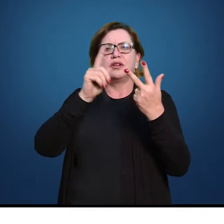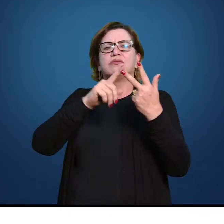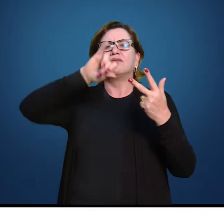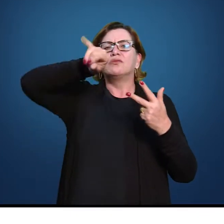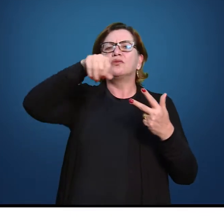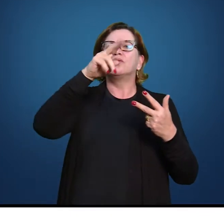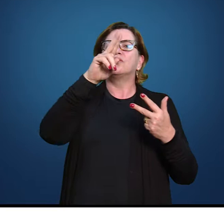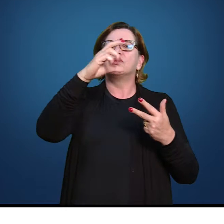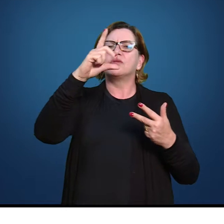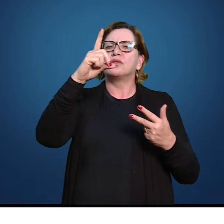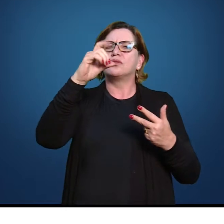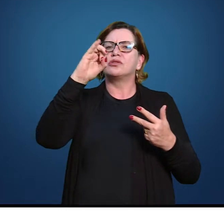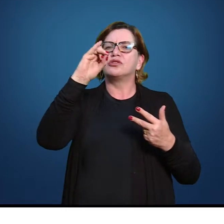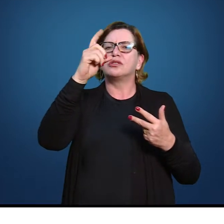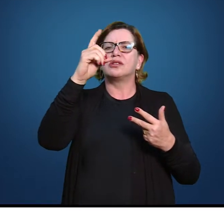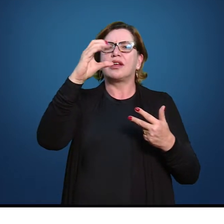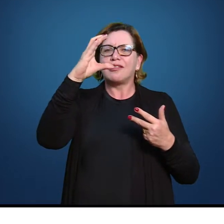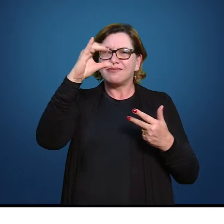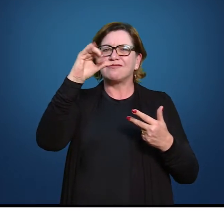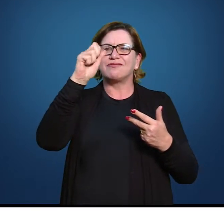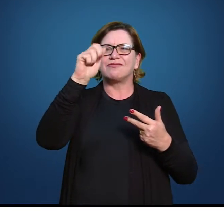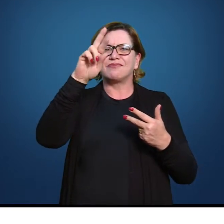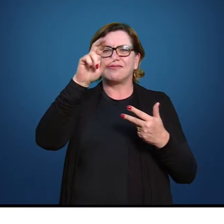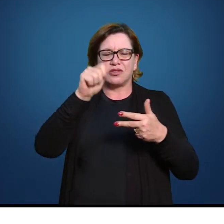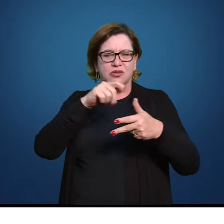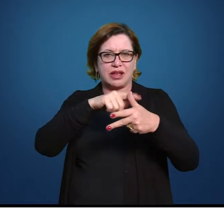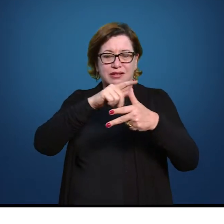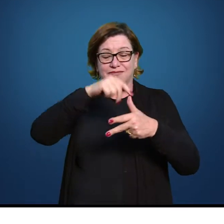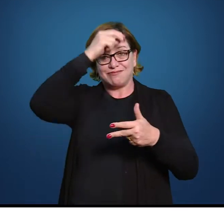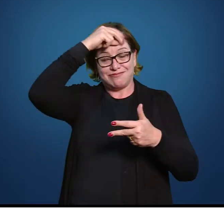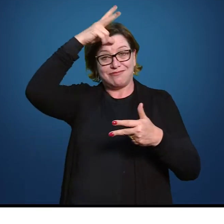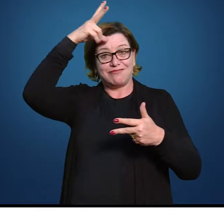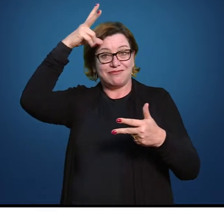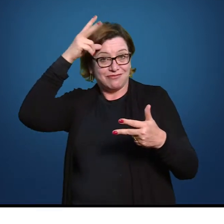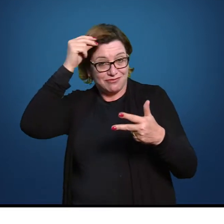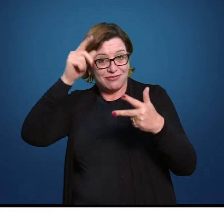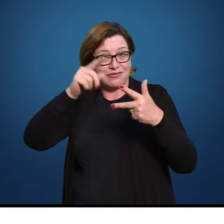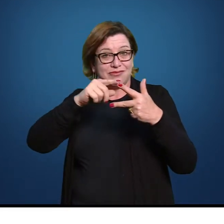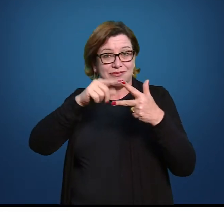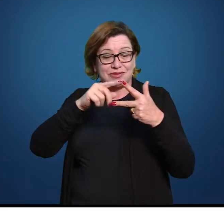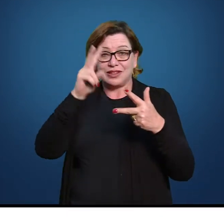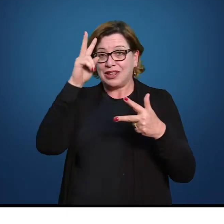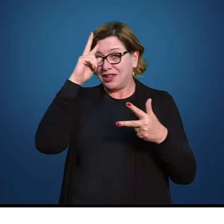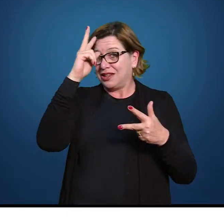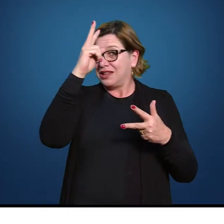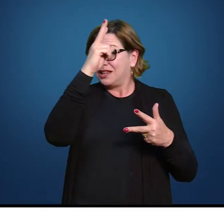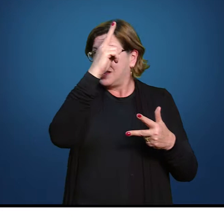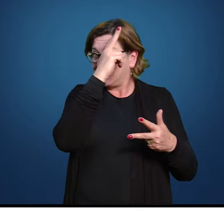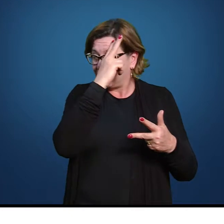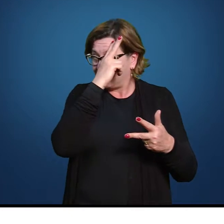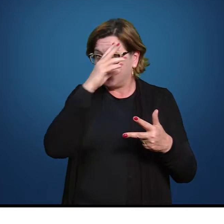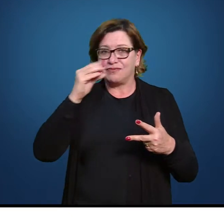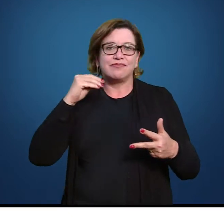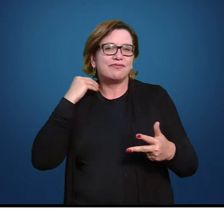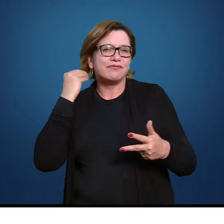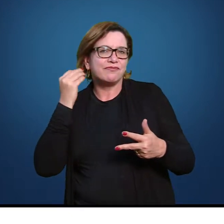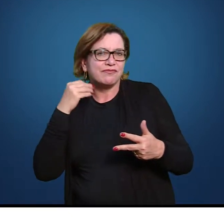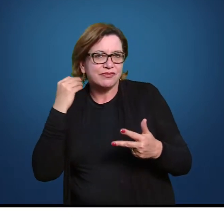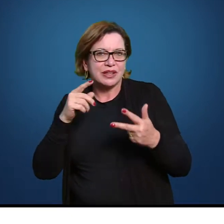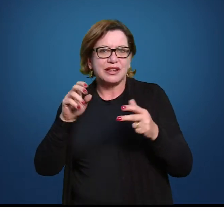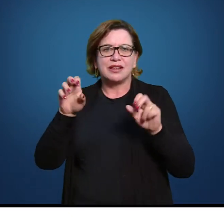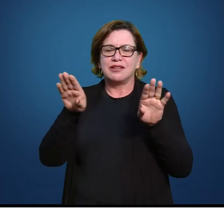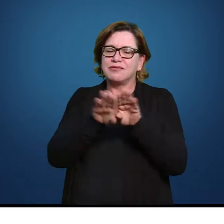órgãos legisladores, câmaras de deputados, câmaras de vereadores, o Senado brasileiro.